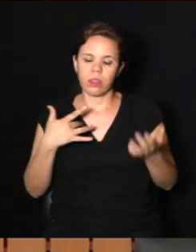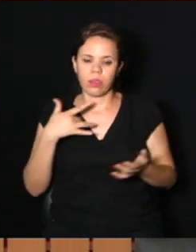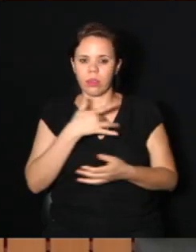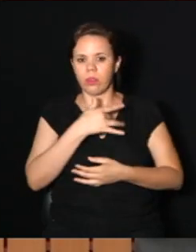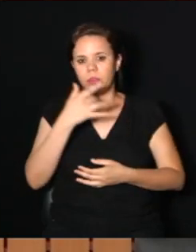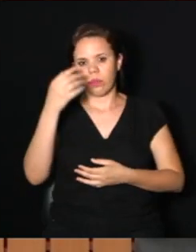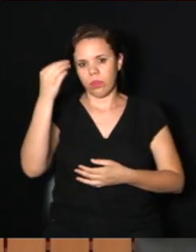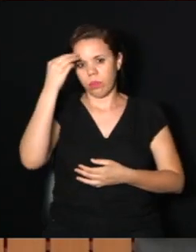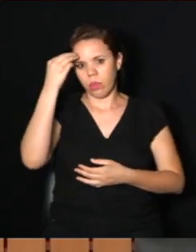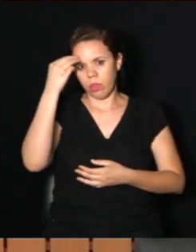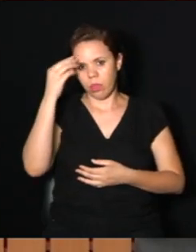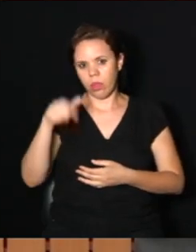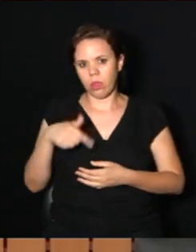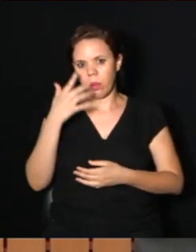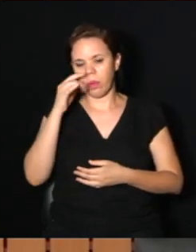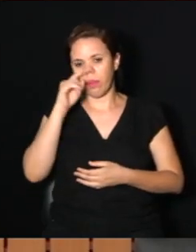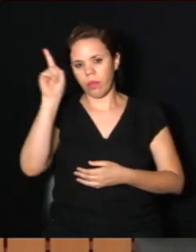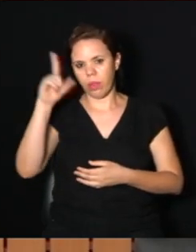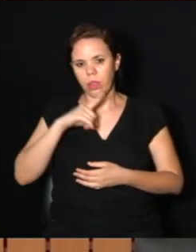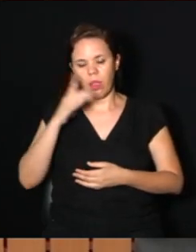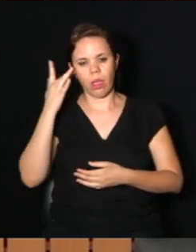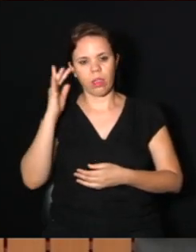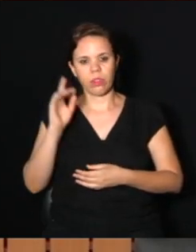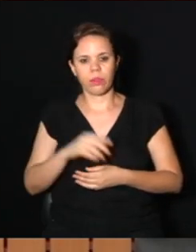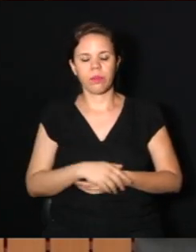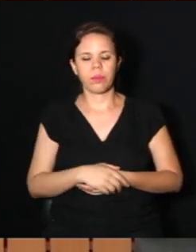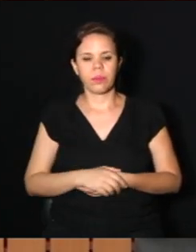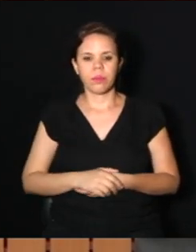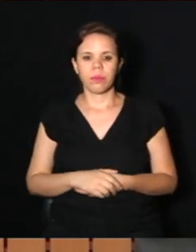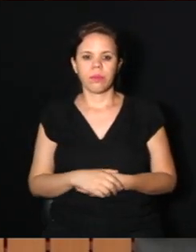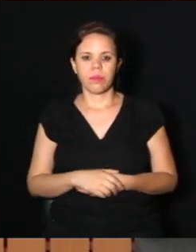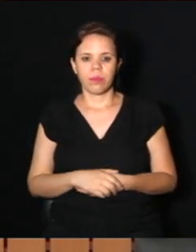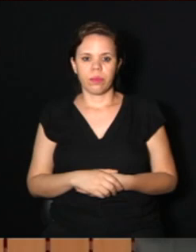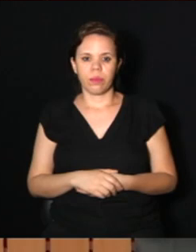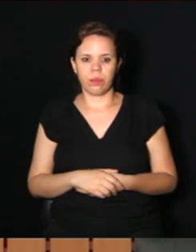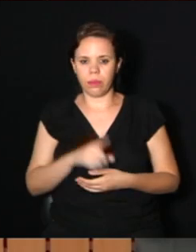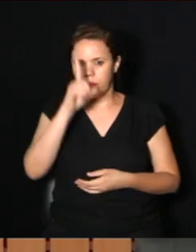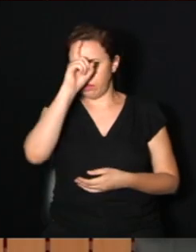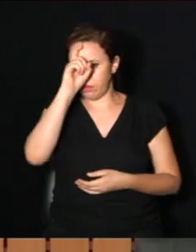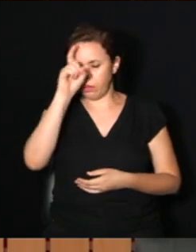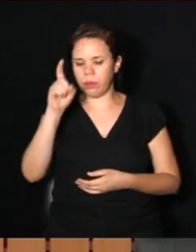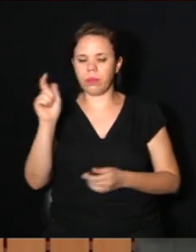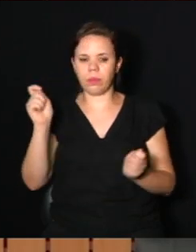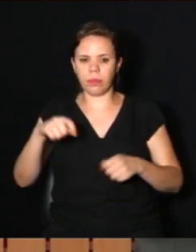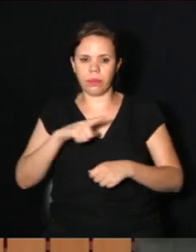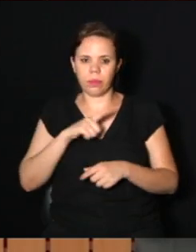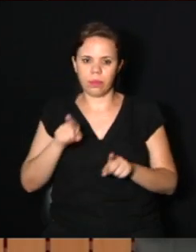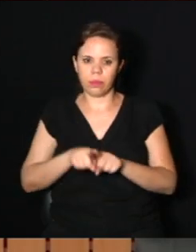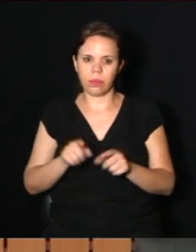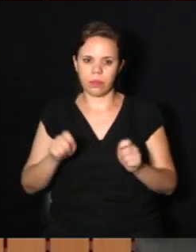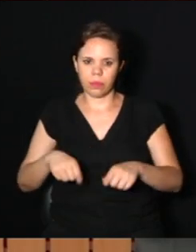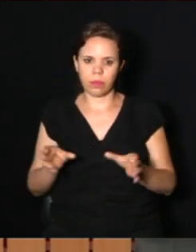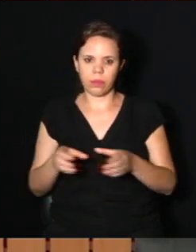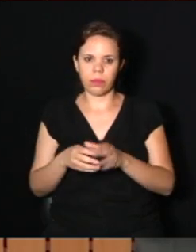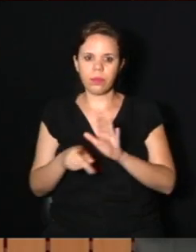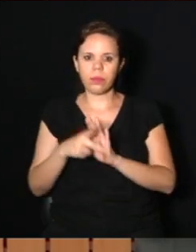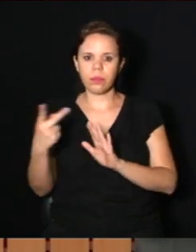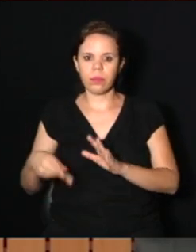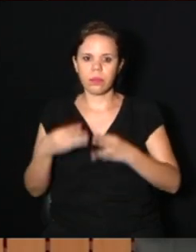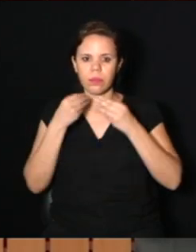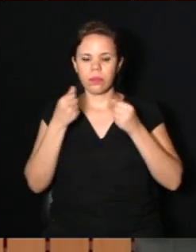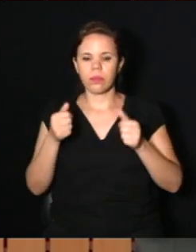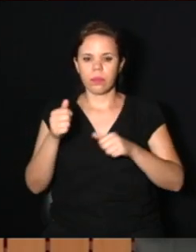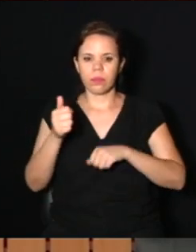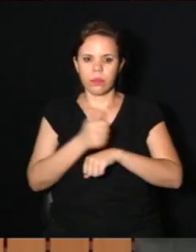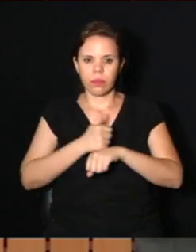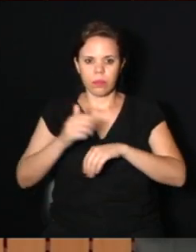Mental, que está no Ouro Verde, mas a gente acha, inclusive, né, que o Hospital Mário Gatti poderia constar e também ter uma equipe, inclusive, mais qualificada de profissionais